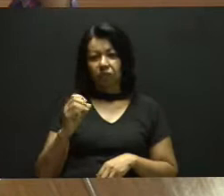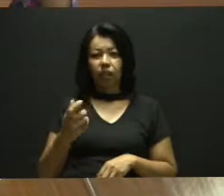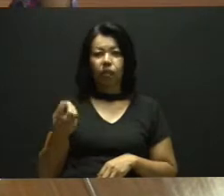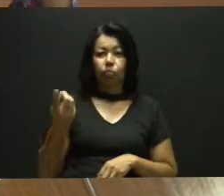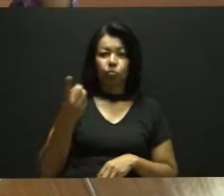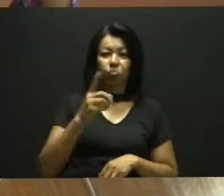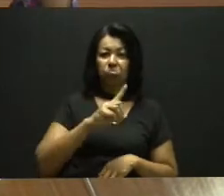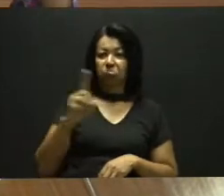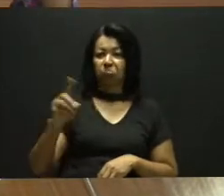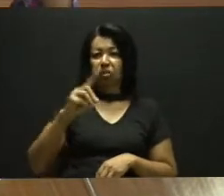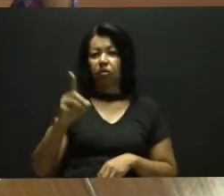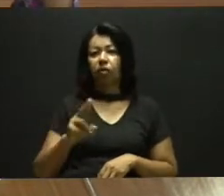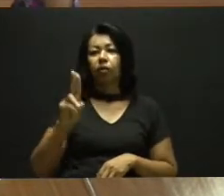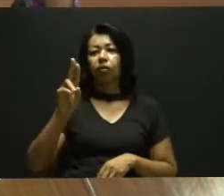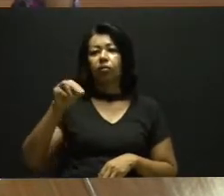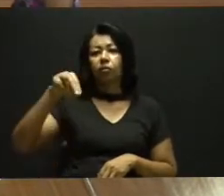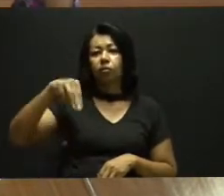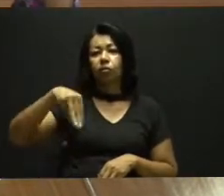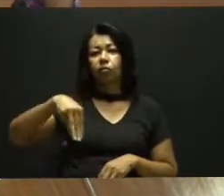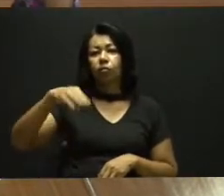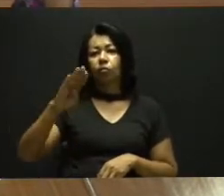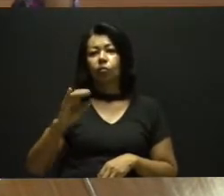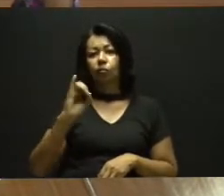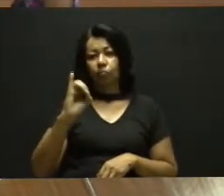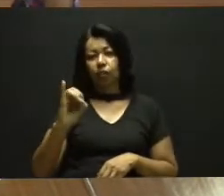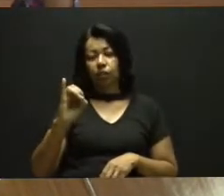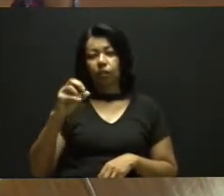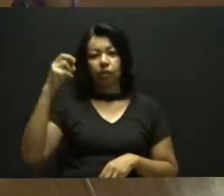sonhando tomare